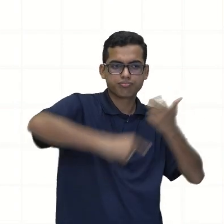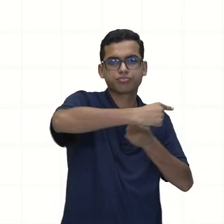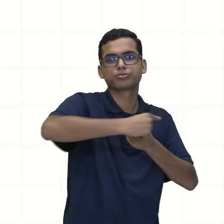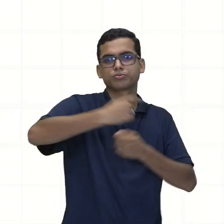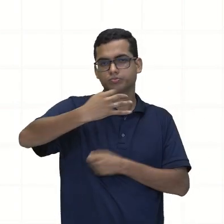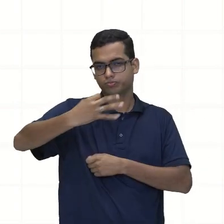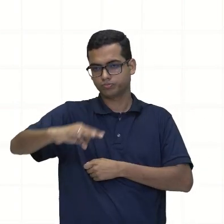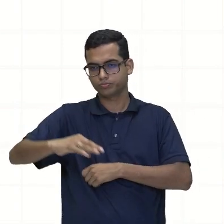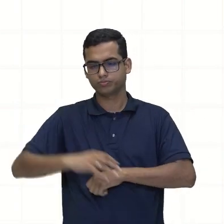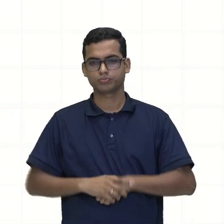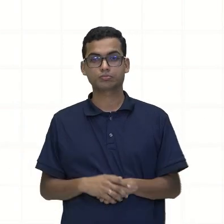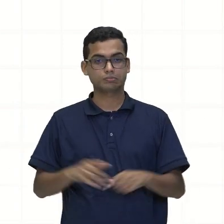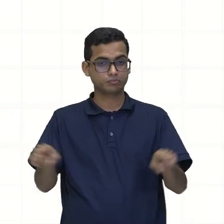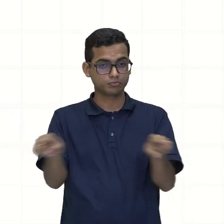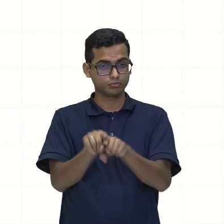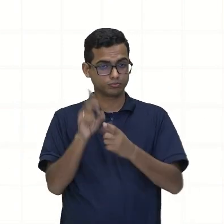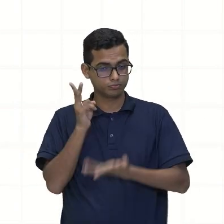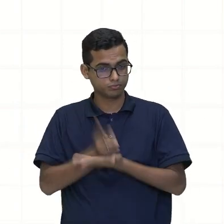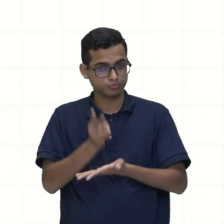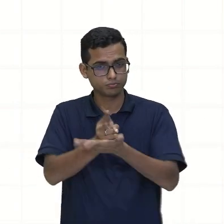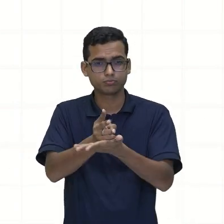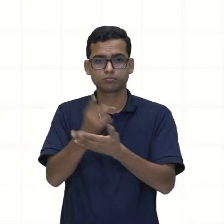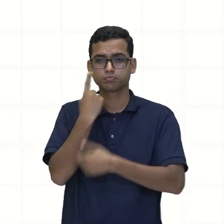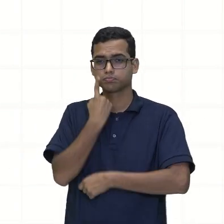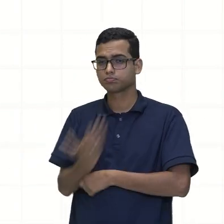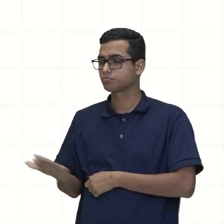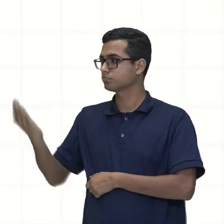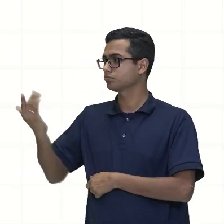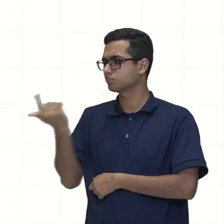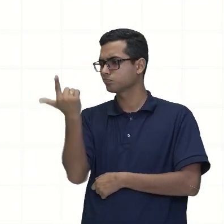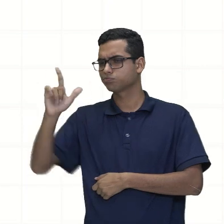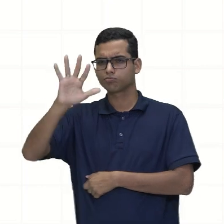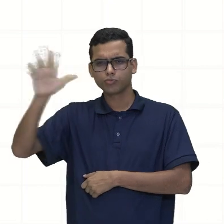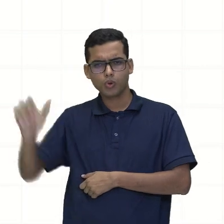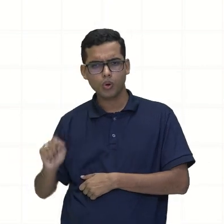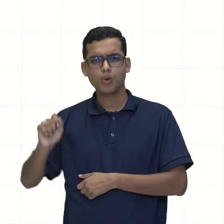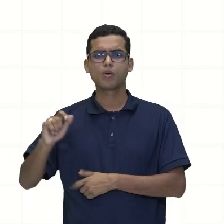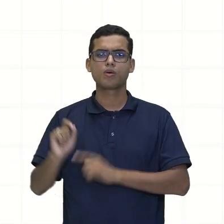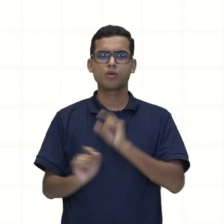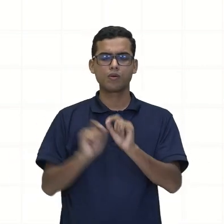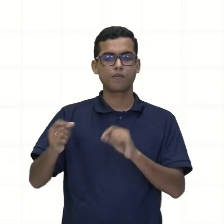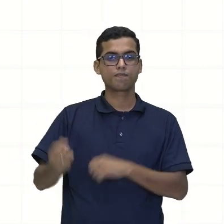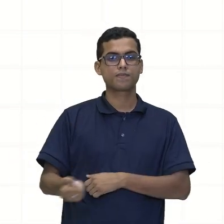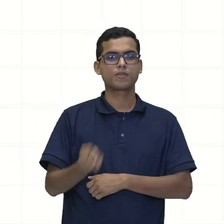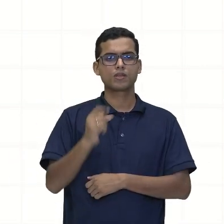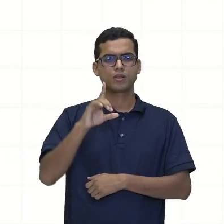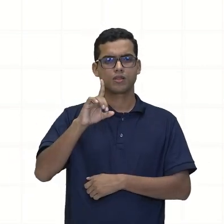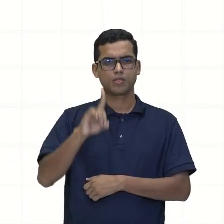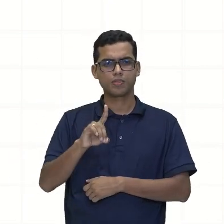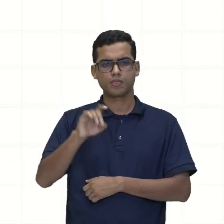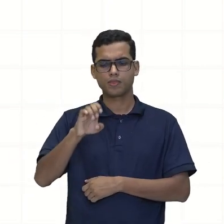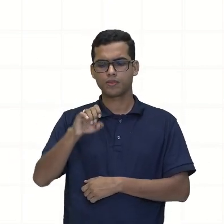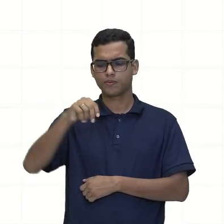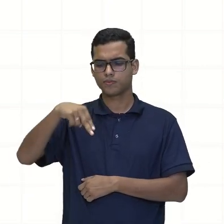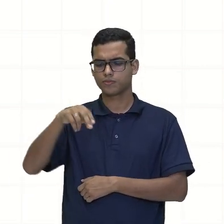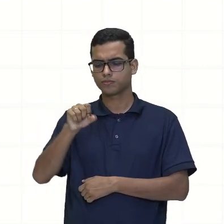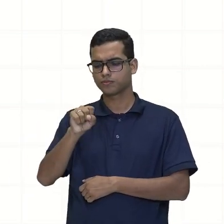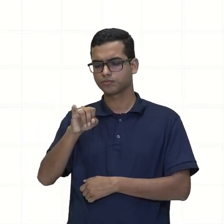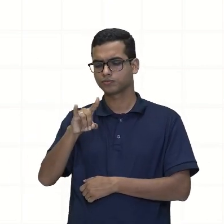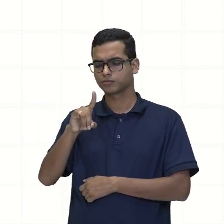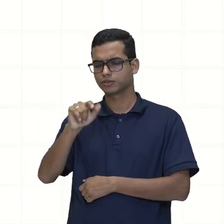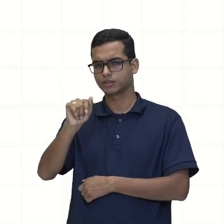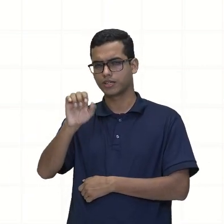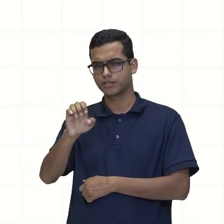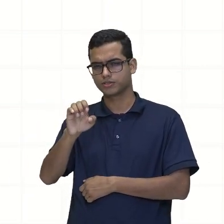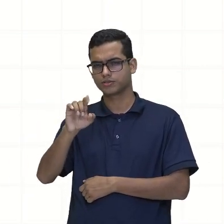aí a gente vai continuar verificando, né, um outro mapa, que é o mapa da densidade demográfica do Brasil. E ele vem